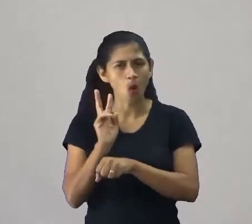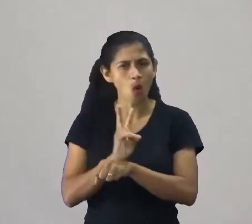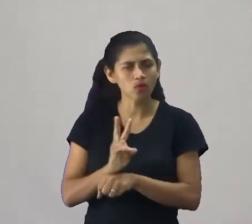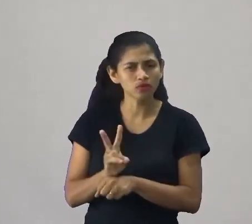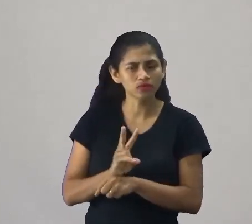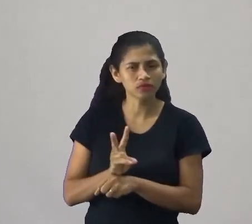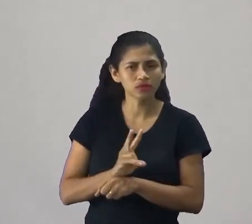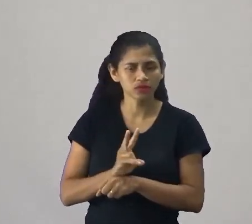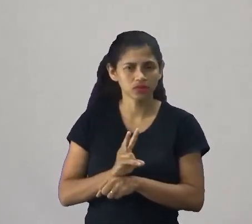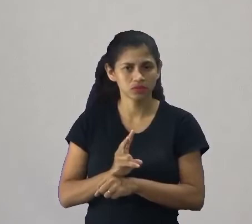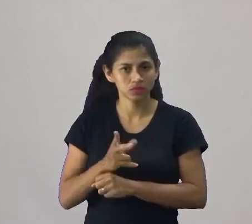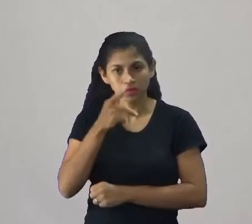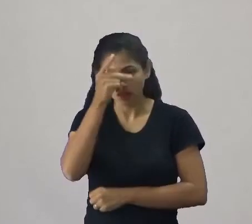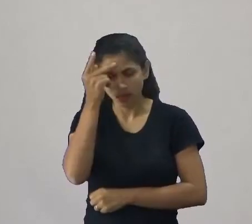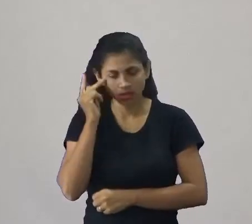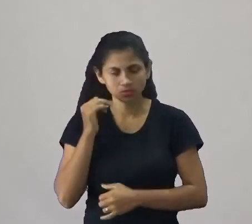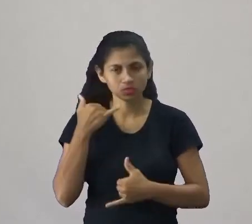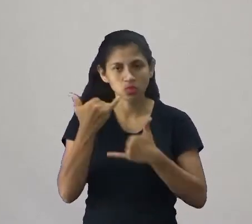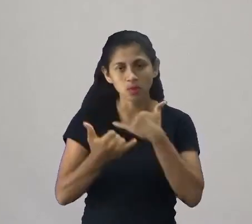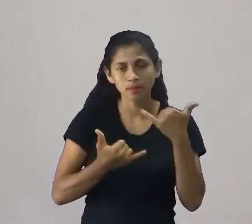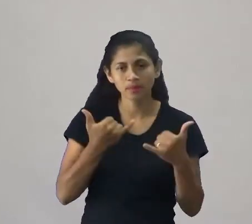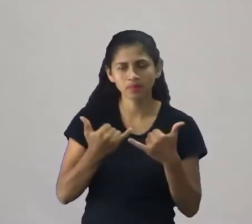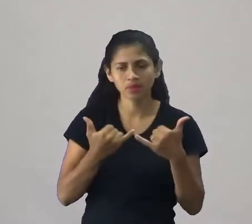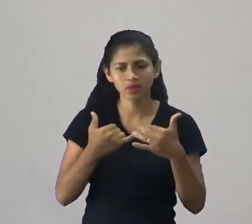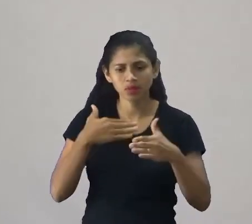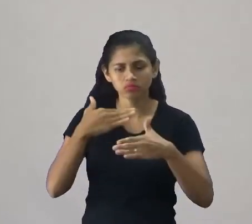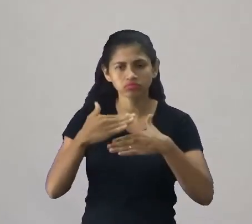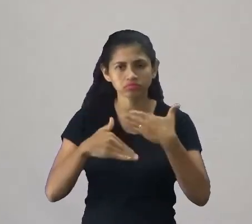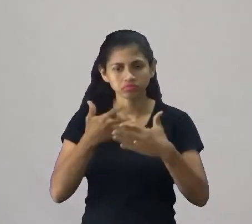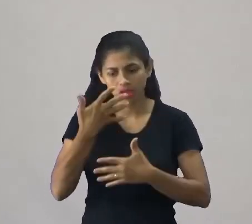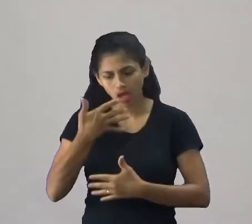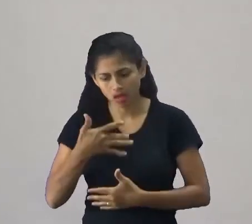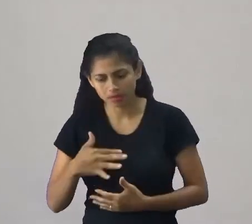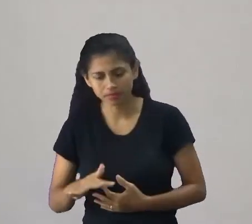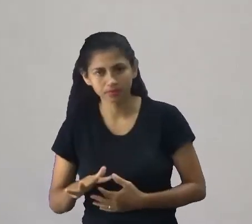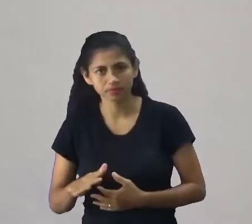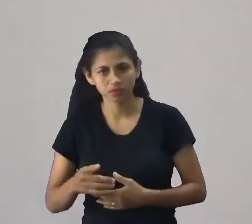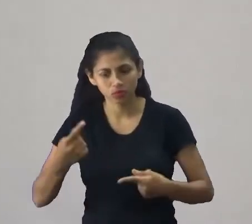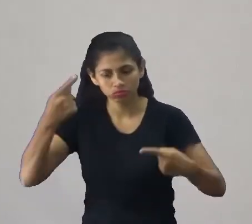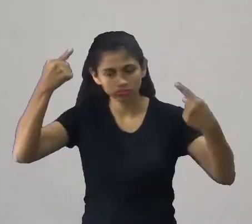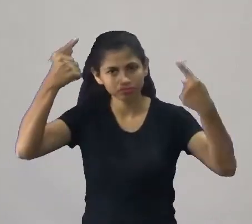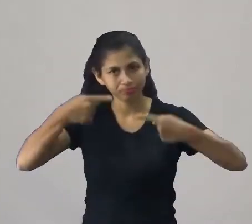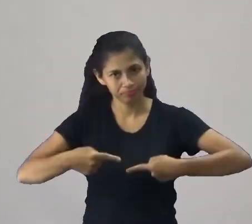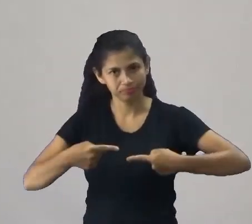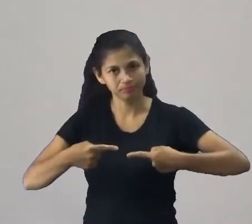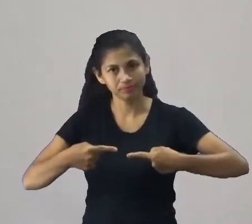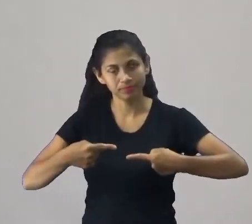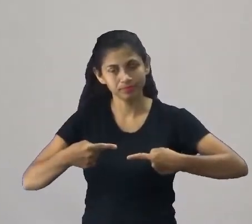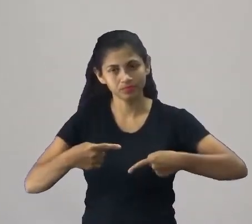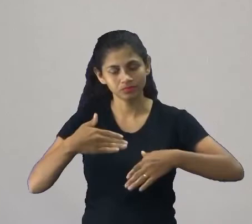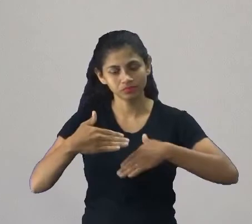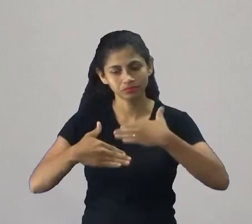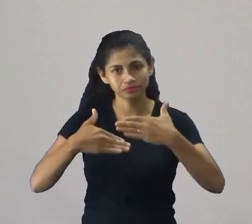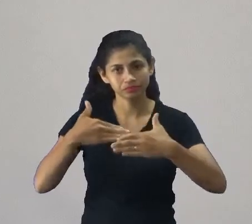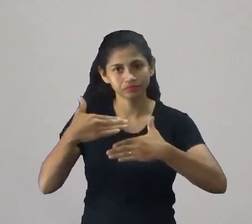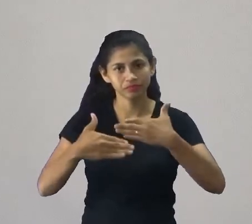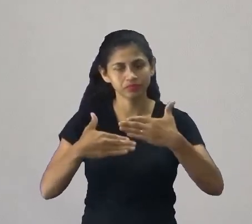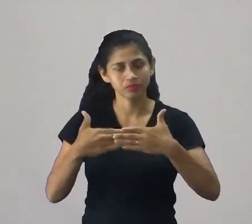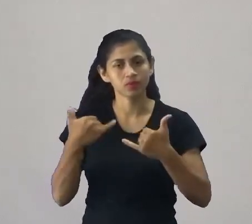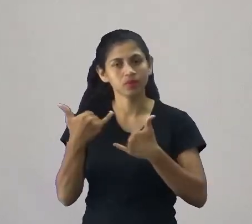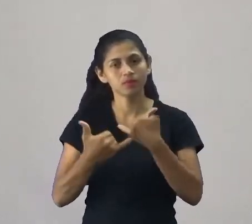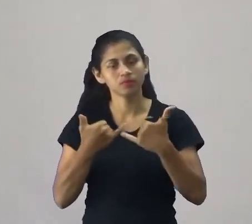representam e reproduzem aquilo que é desenvolvido desde a infância em uma disputa. É basicamente entender que são